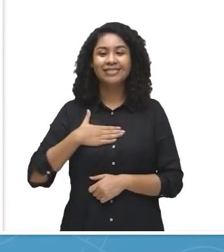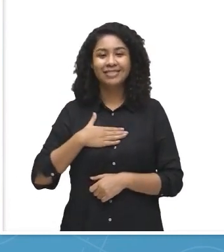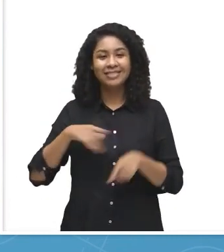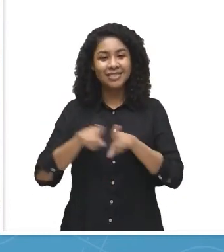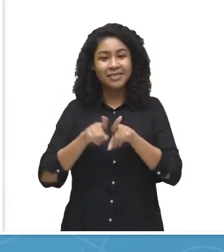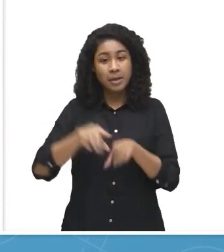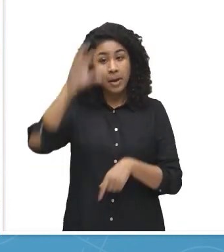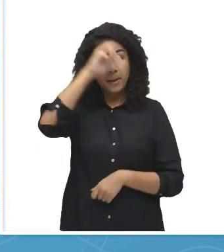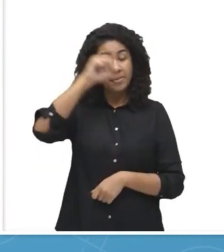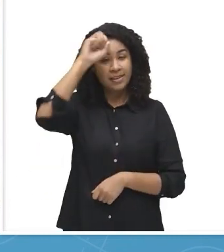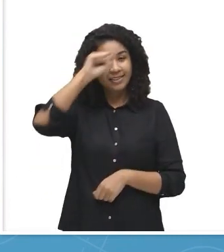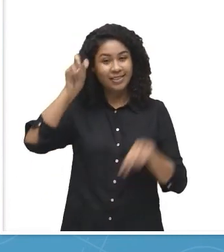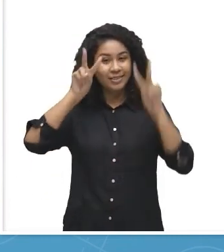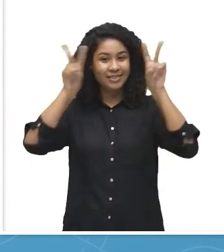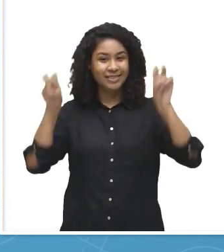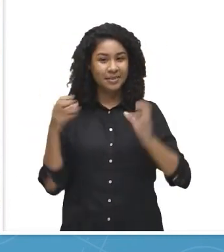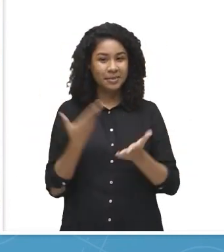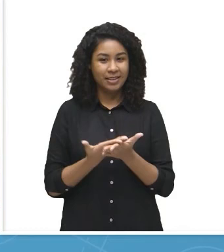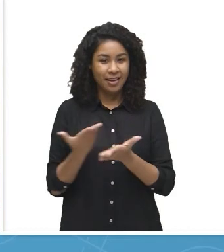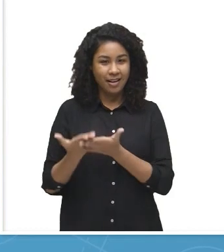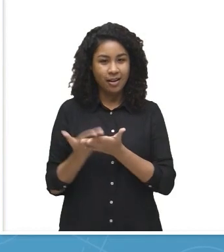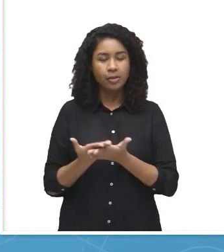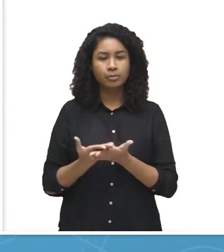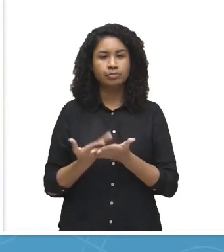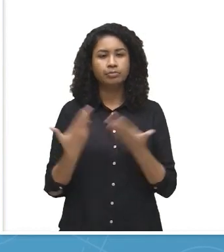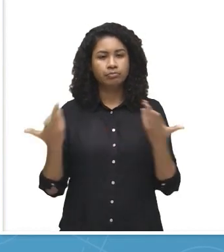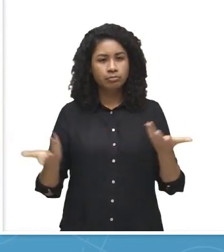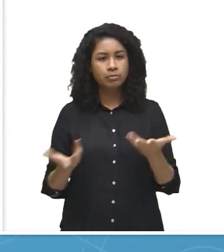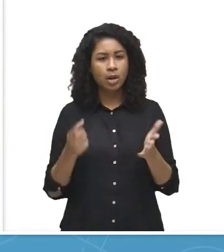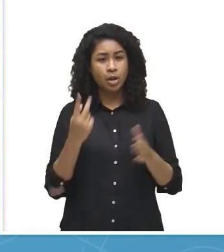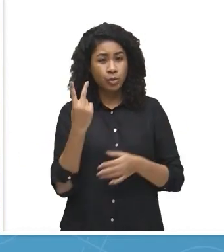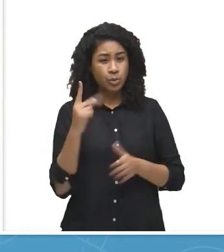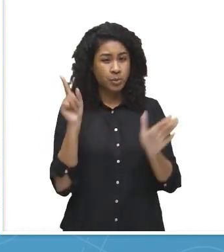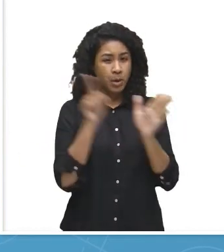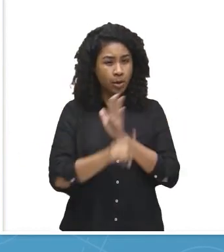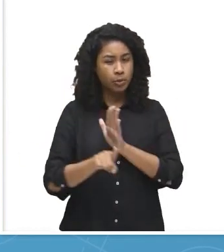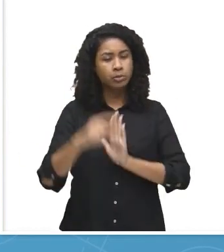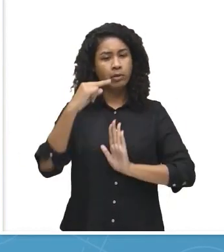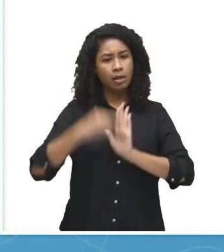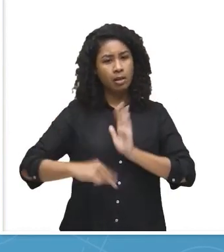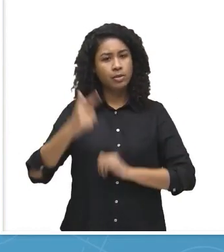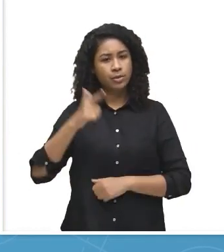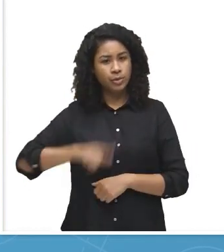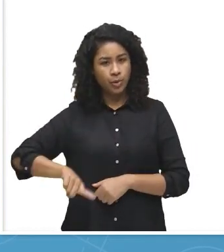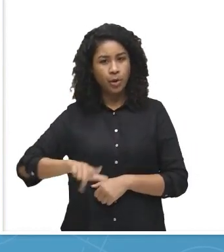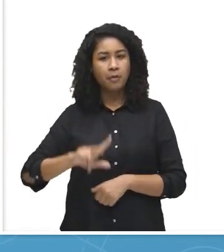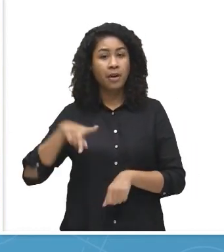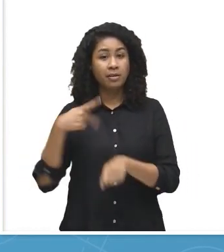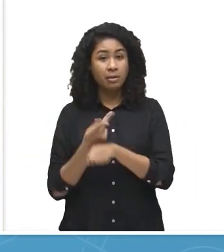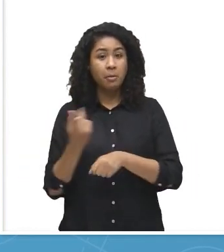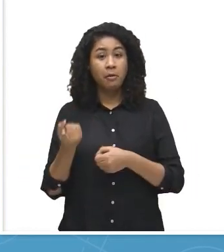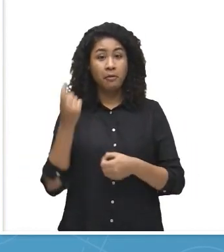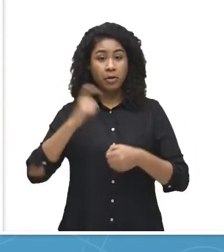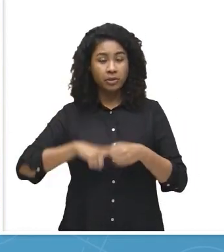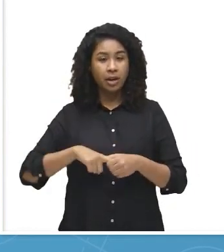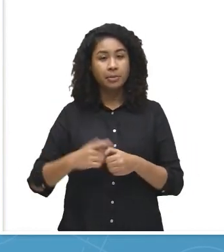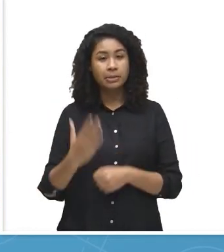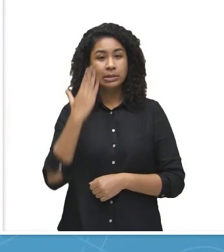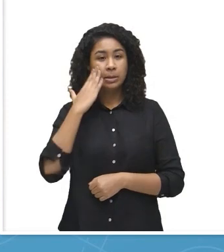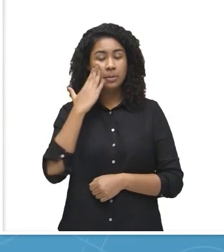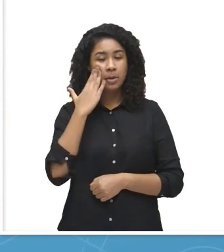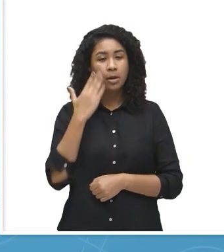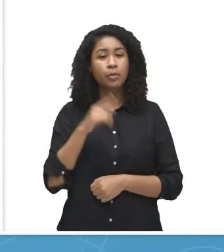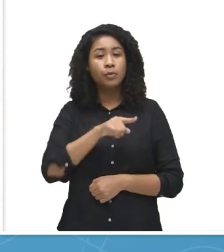agora a gente vai reler as duas questões que eu passei para vocês. Daqui a pouco a gente vai voltar para ver o que vocês responderam no chat e ter esse